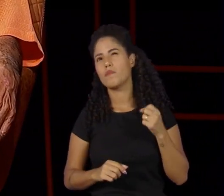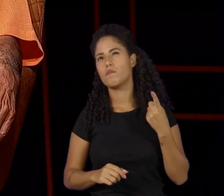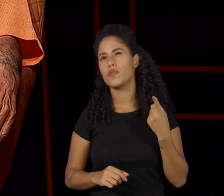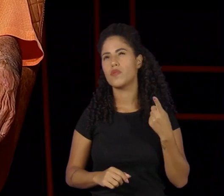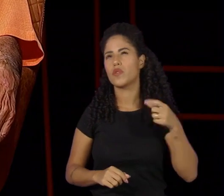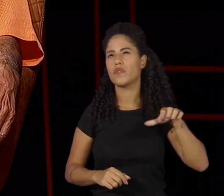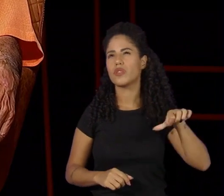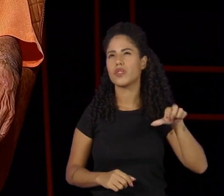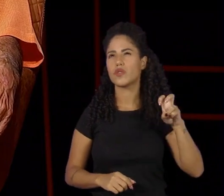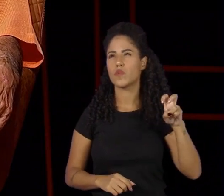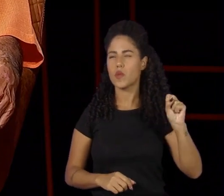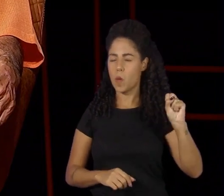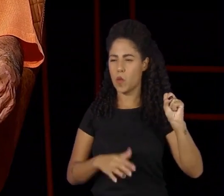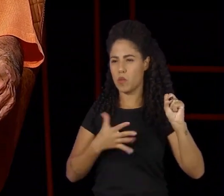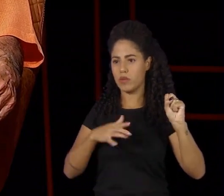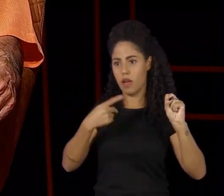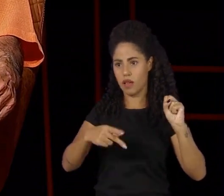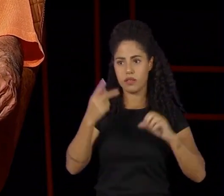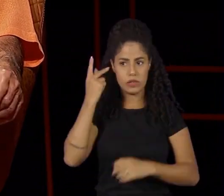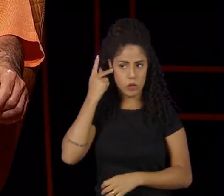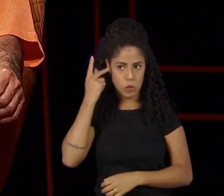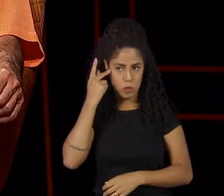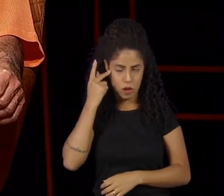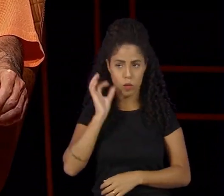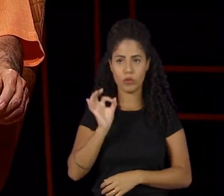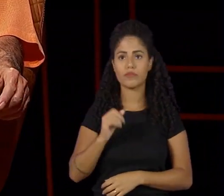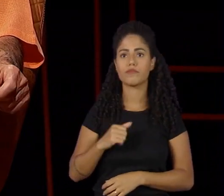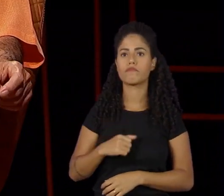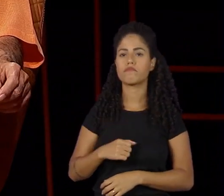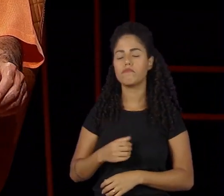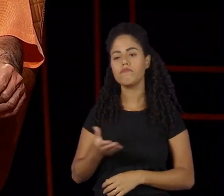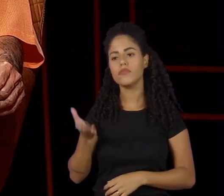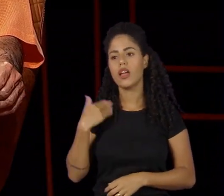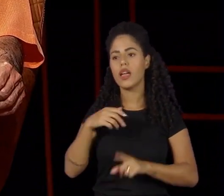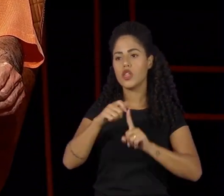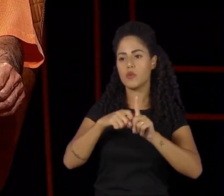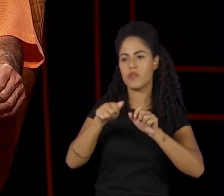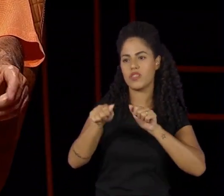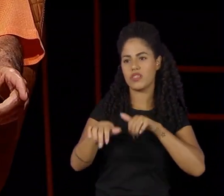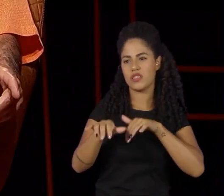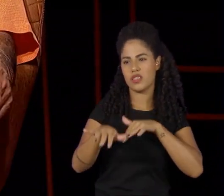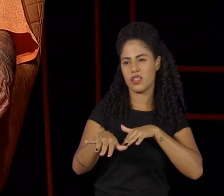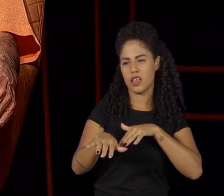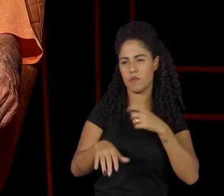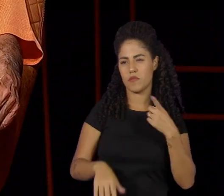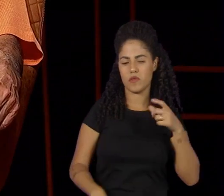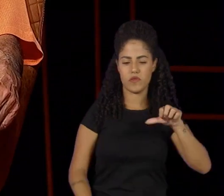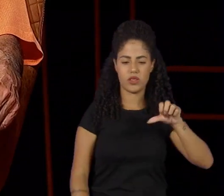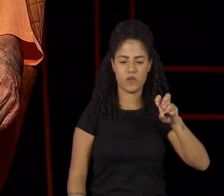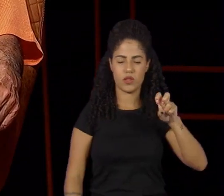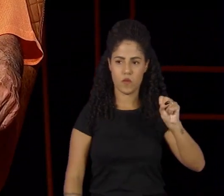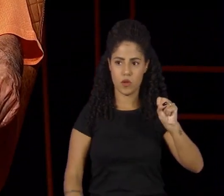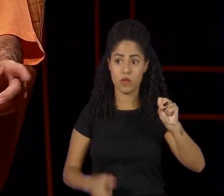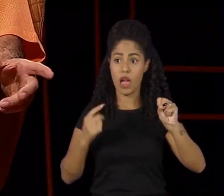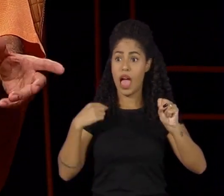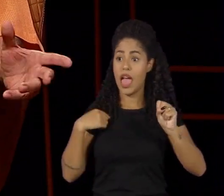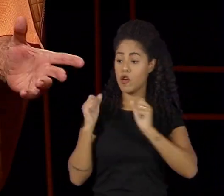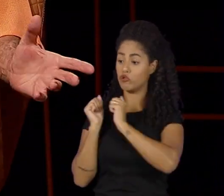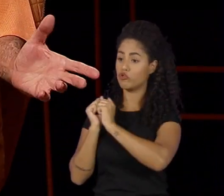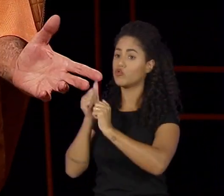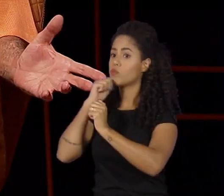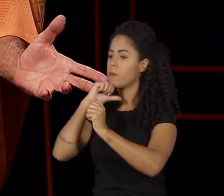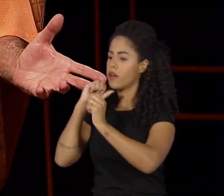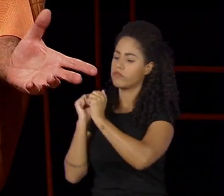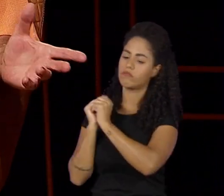58, aqui em São Paulo, ele faleceu em setembro de 1958, nós voltamos para Recife. Minha mãe pegou